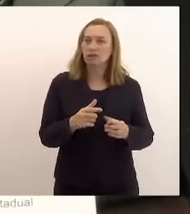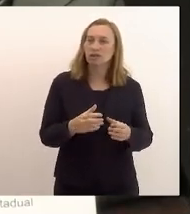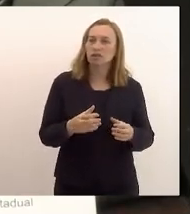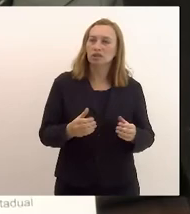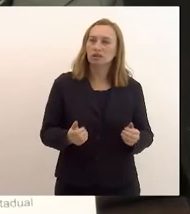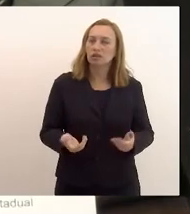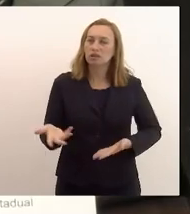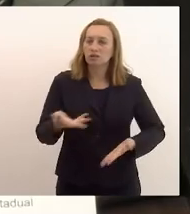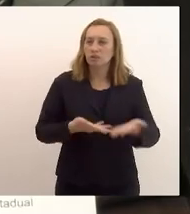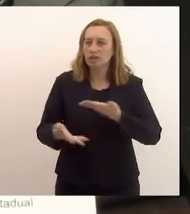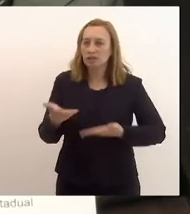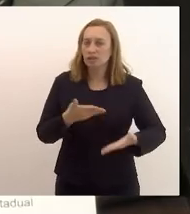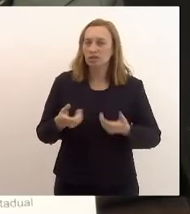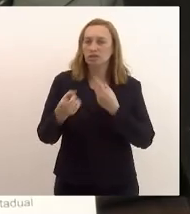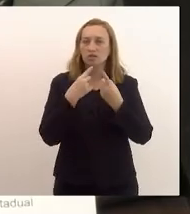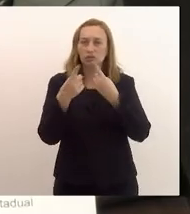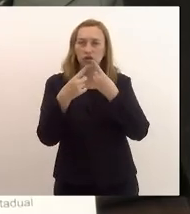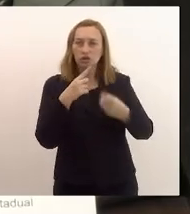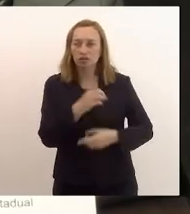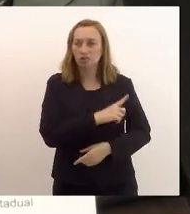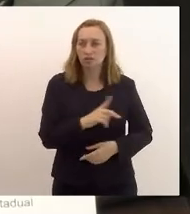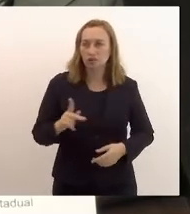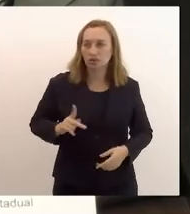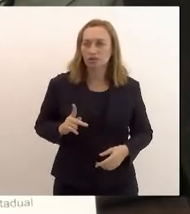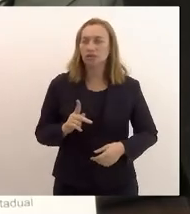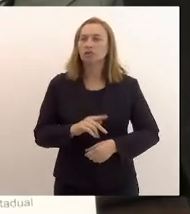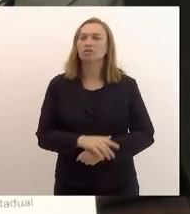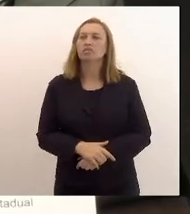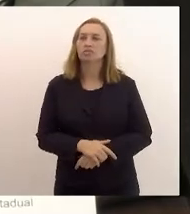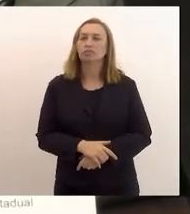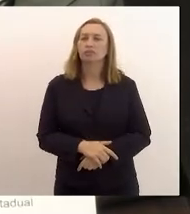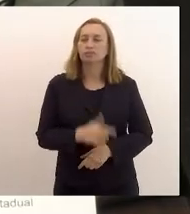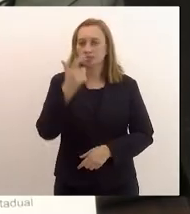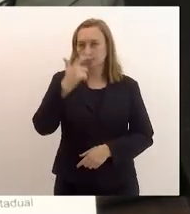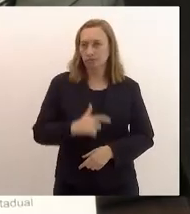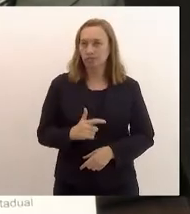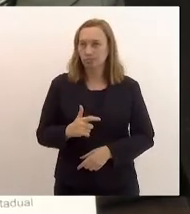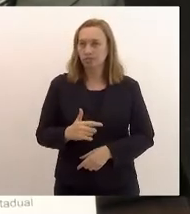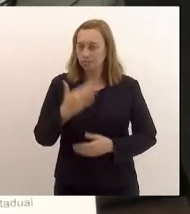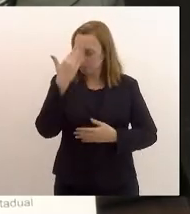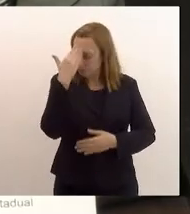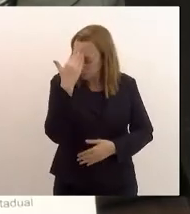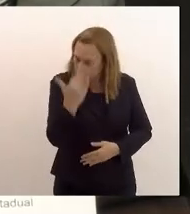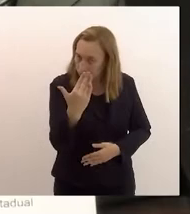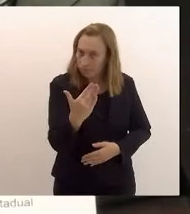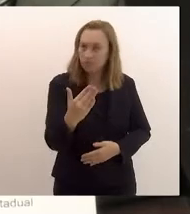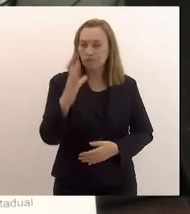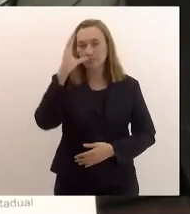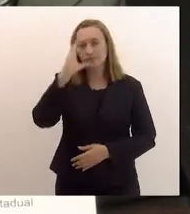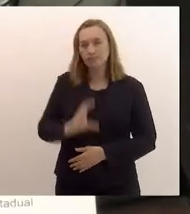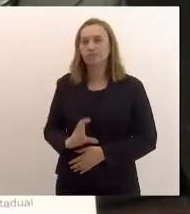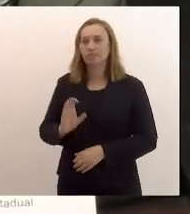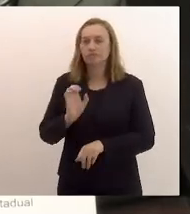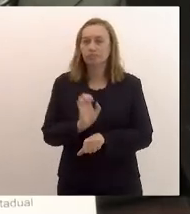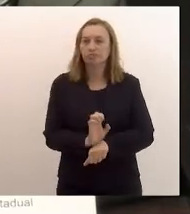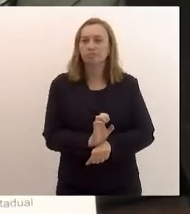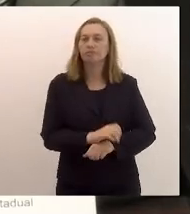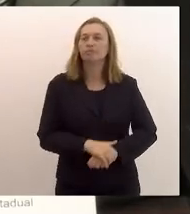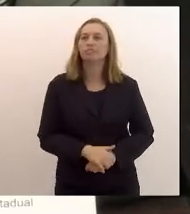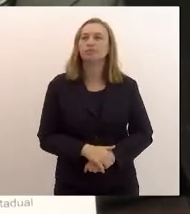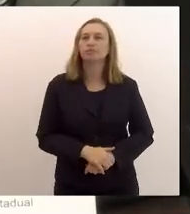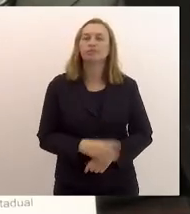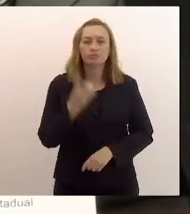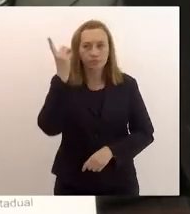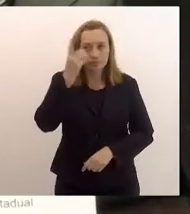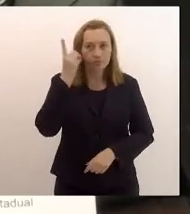se a parceria sem interlocução sem diálogo para defensoria com os Defensores Defensores do Sul muito grato como cidadão desse estado e como